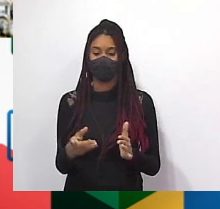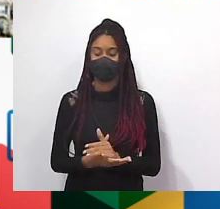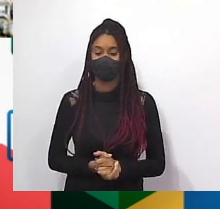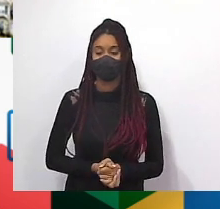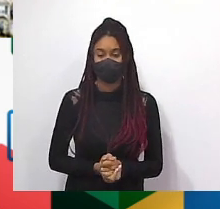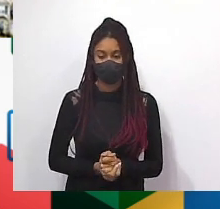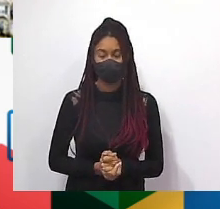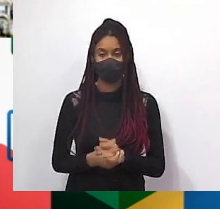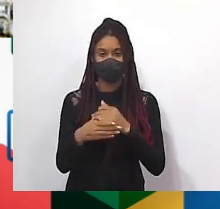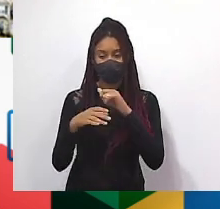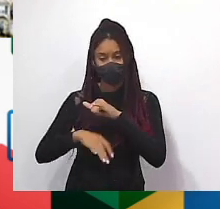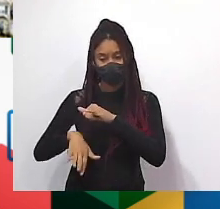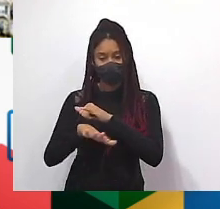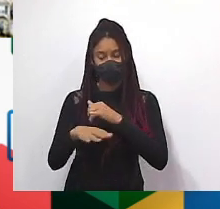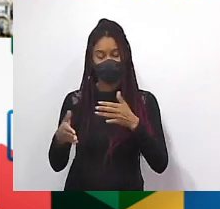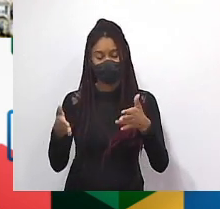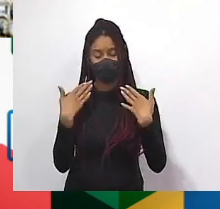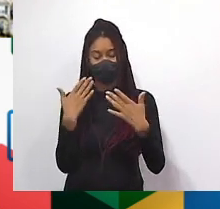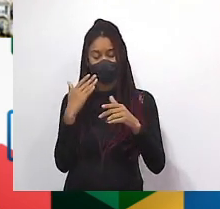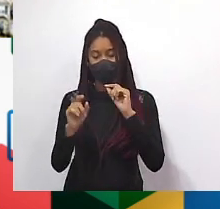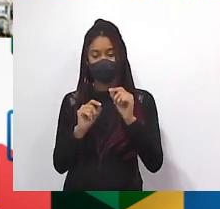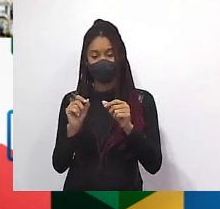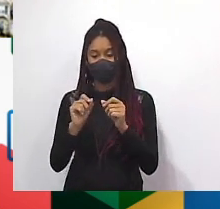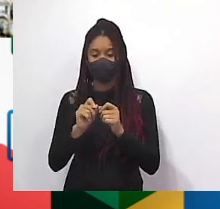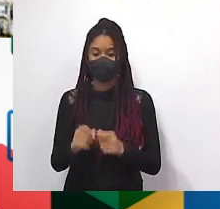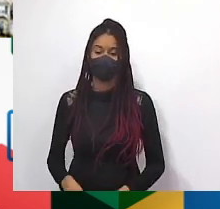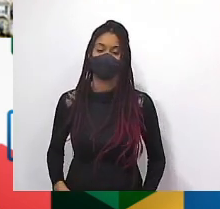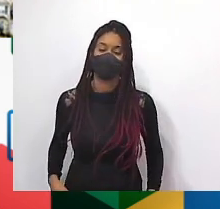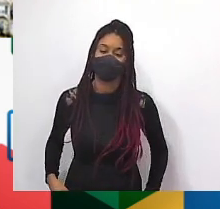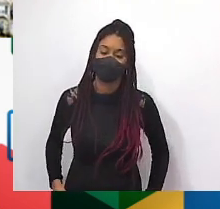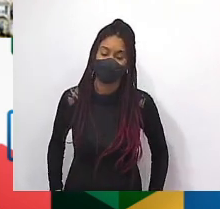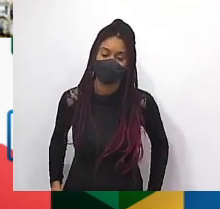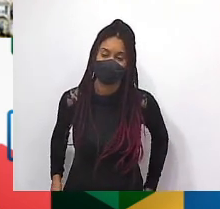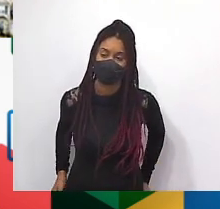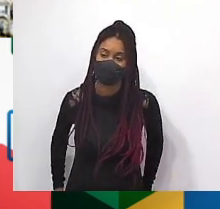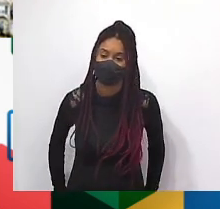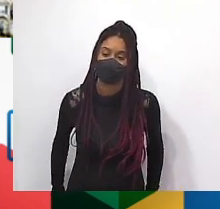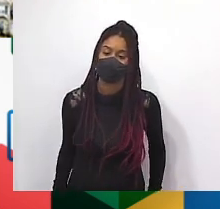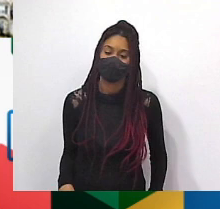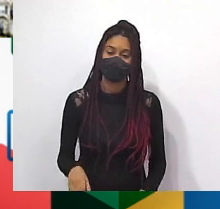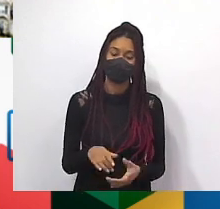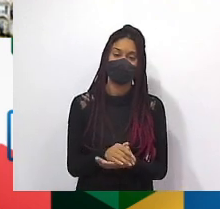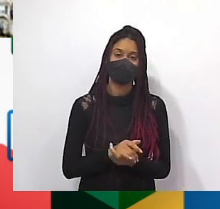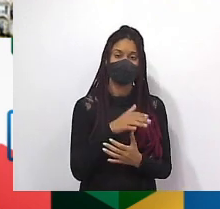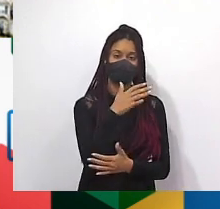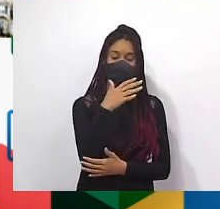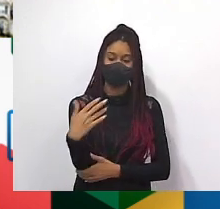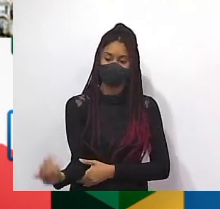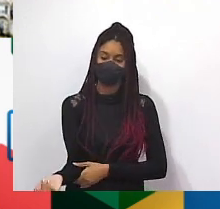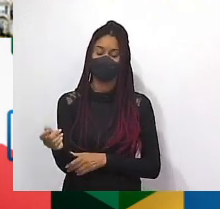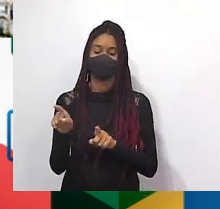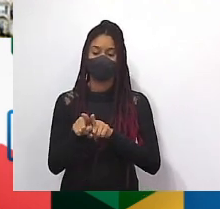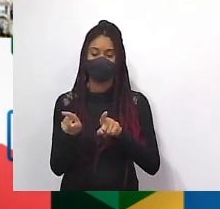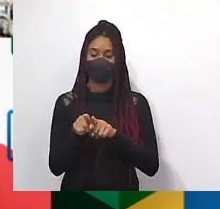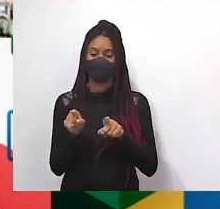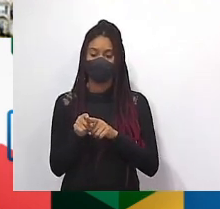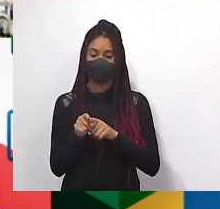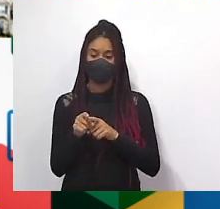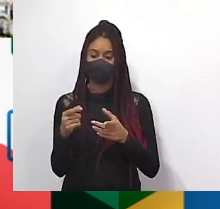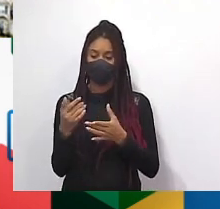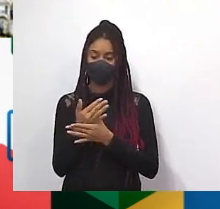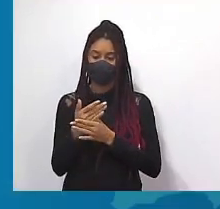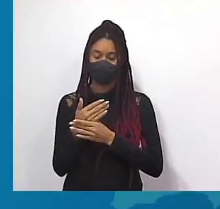As ilhas de calor basicamente são formadas pelo desmatamento, né, e pelo o asfaltamento